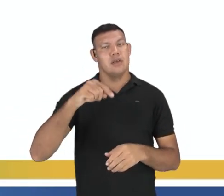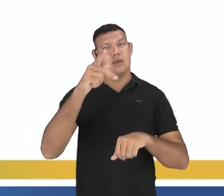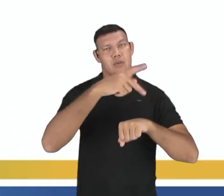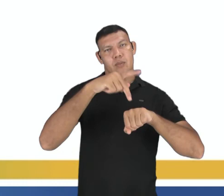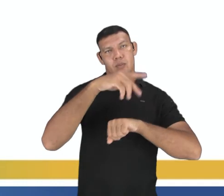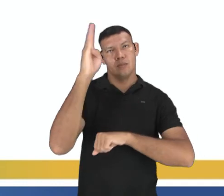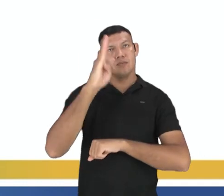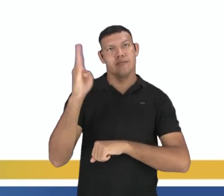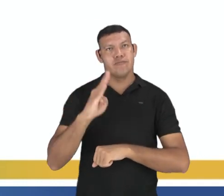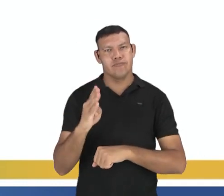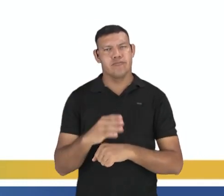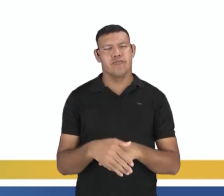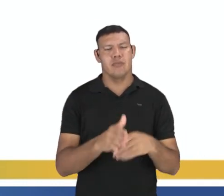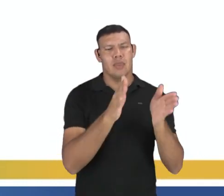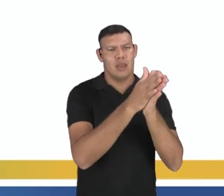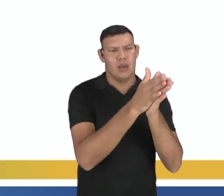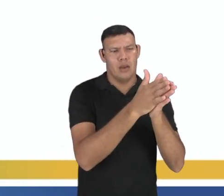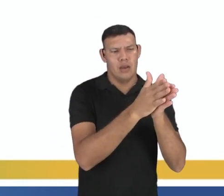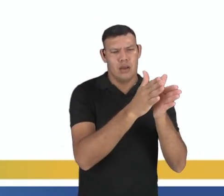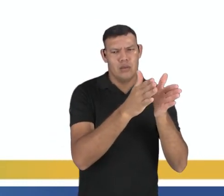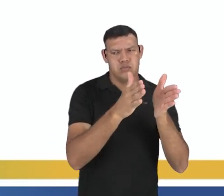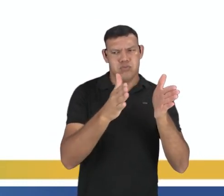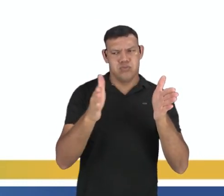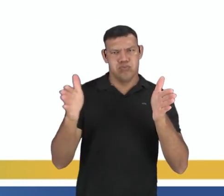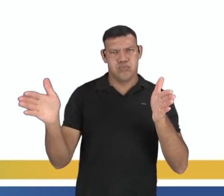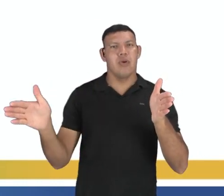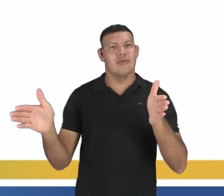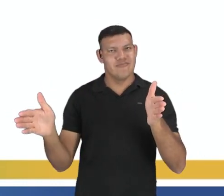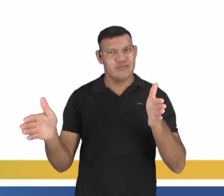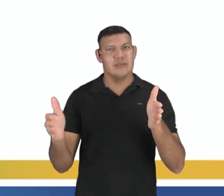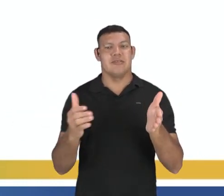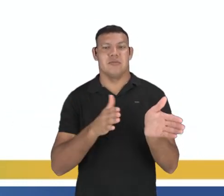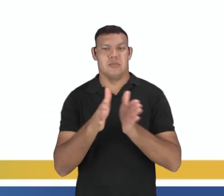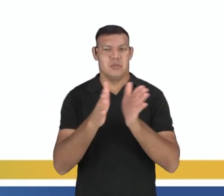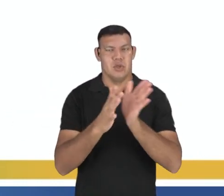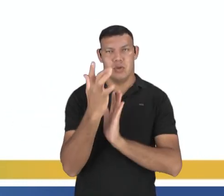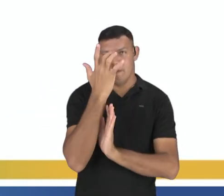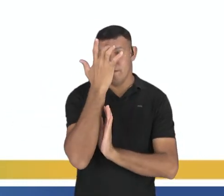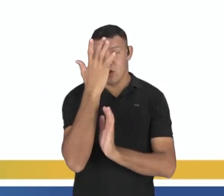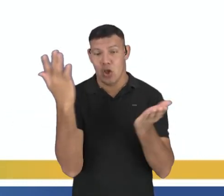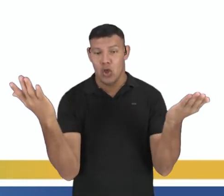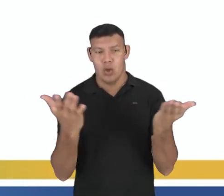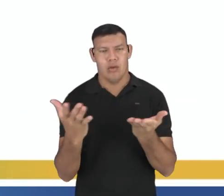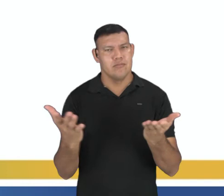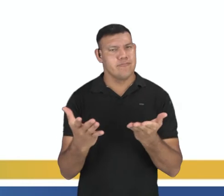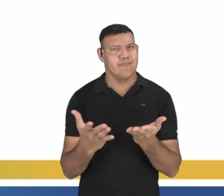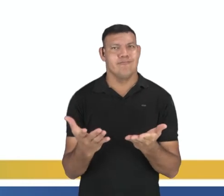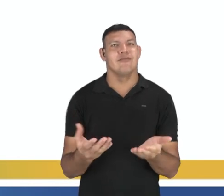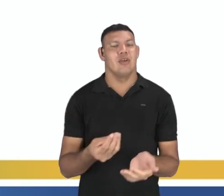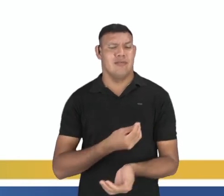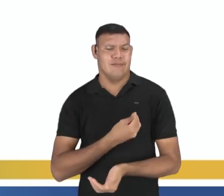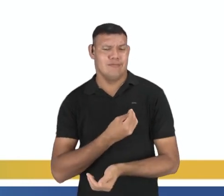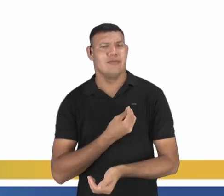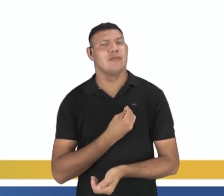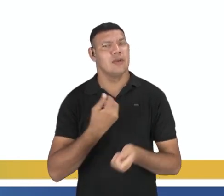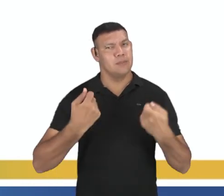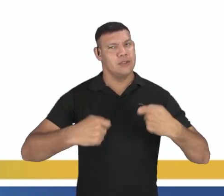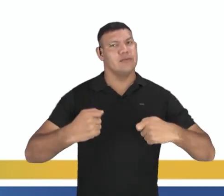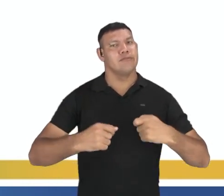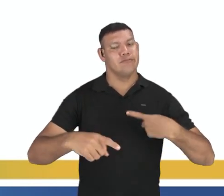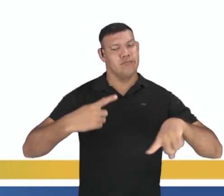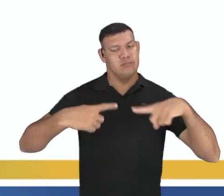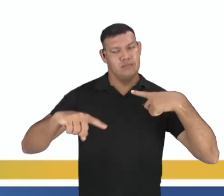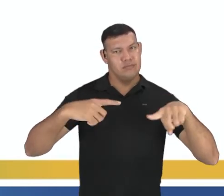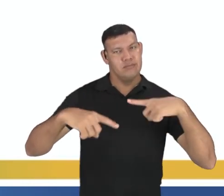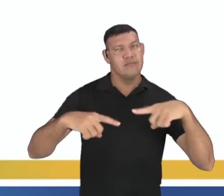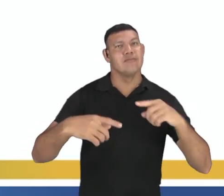a música Ela foi se tornando um produto comercial de fácil acesso E hoje nós quase não vivemos mais sem música é quase